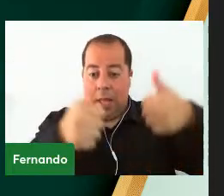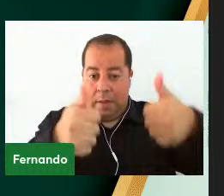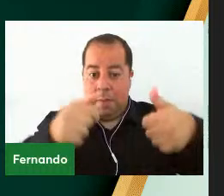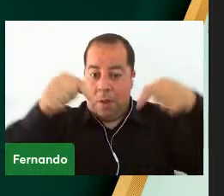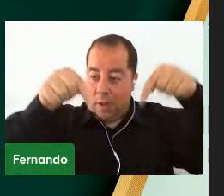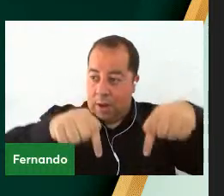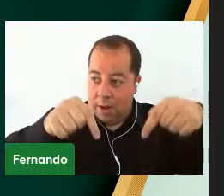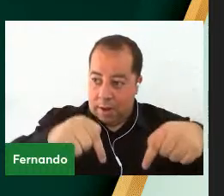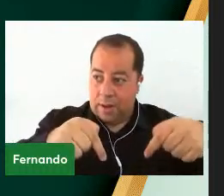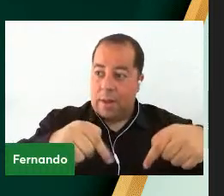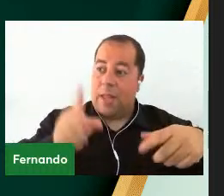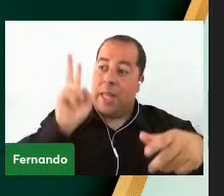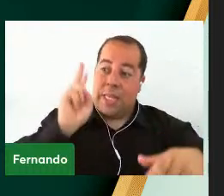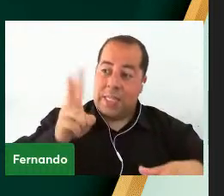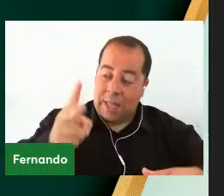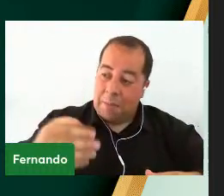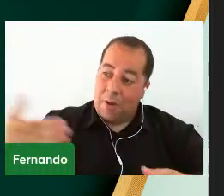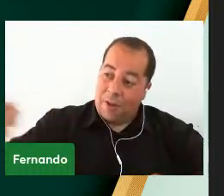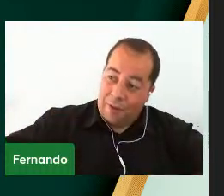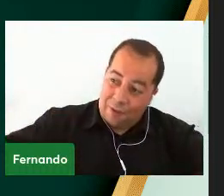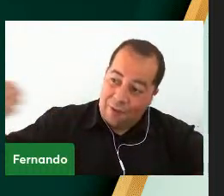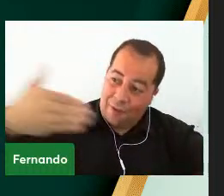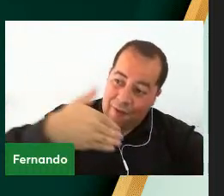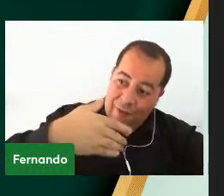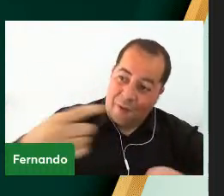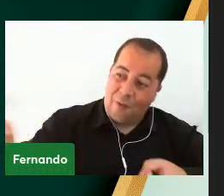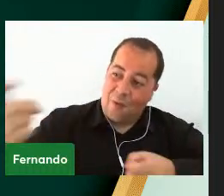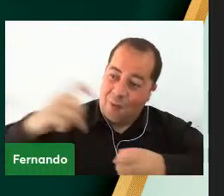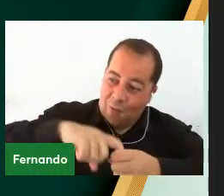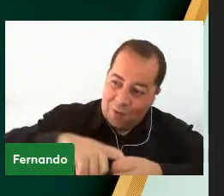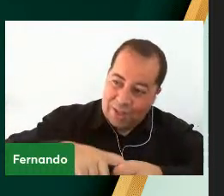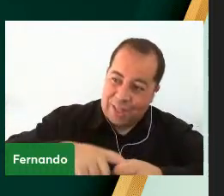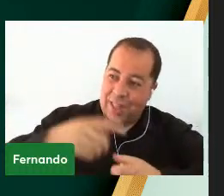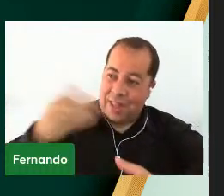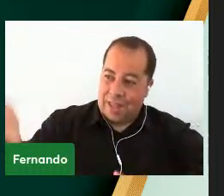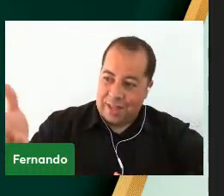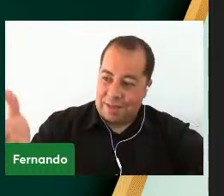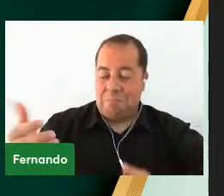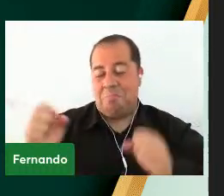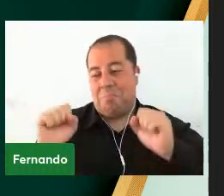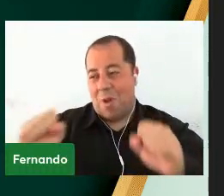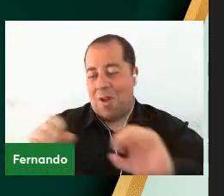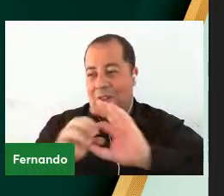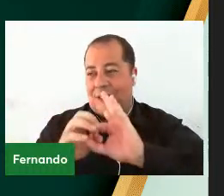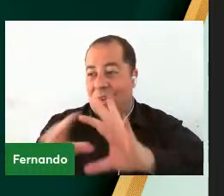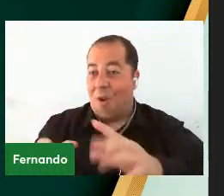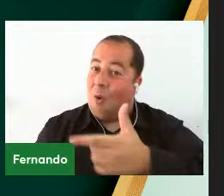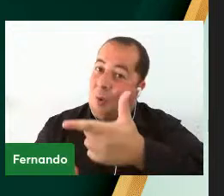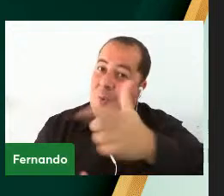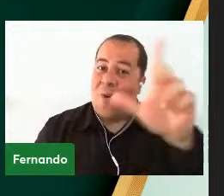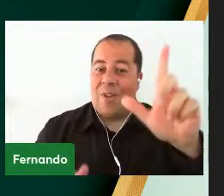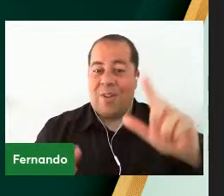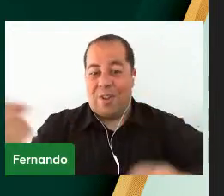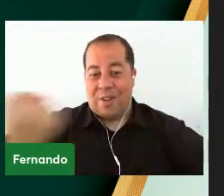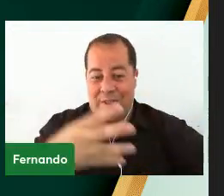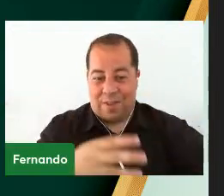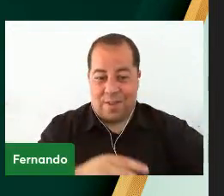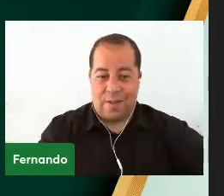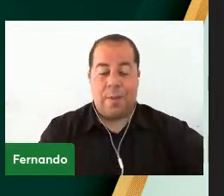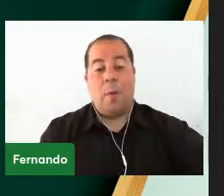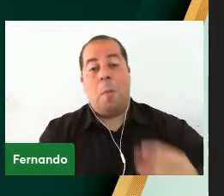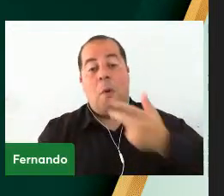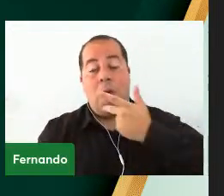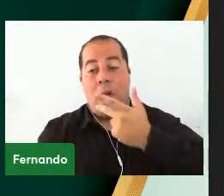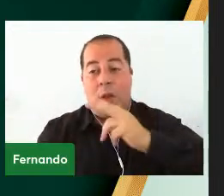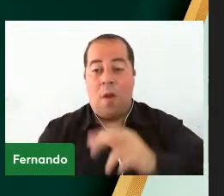aqui, para sempre receber os novos aspirantes ao posto que hoje vocês alcançam. Como nos diria Rubem Alves, não